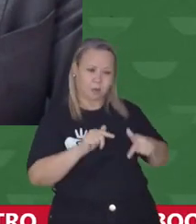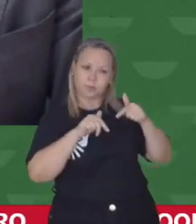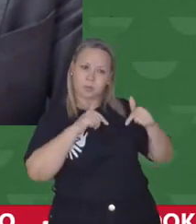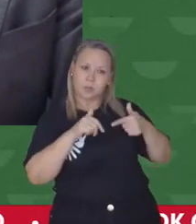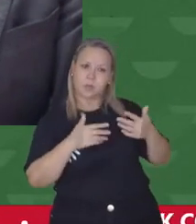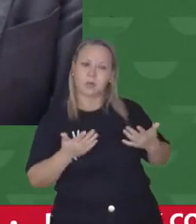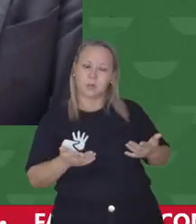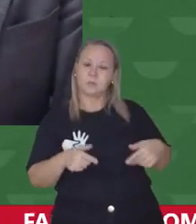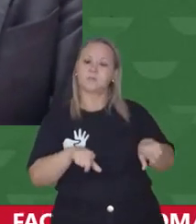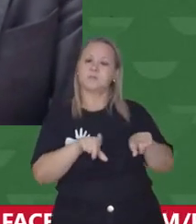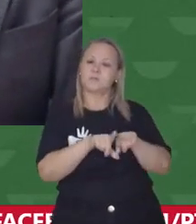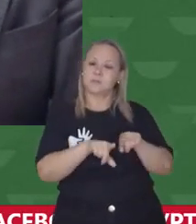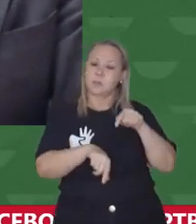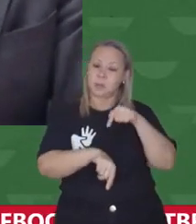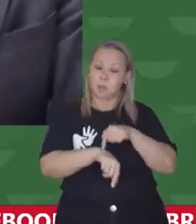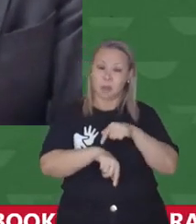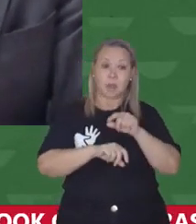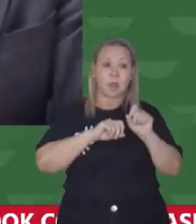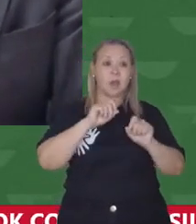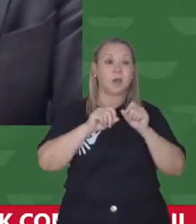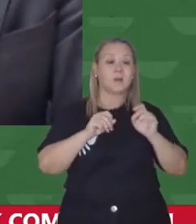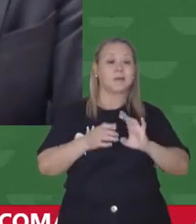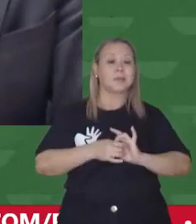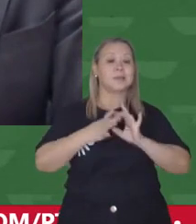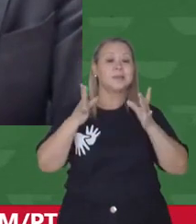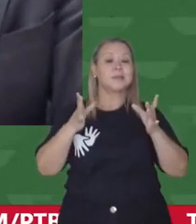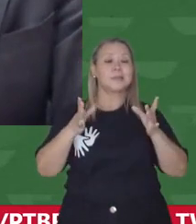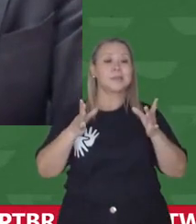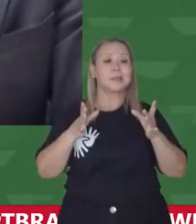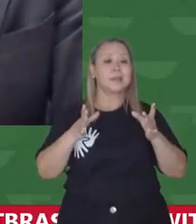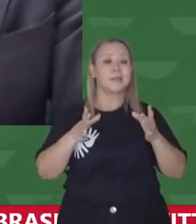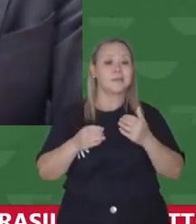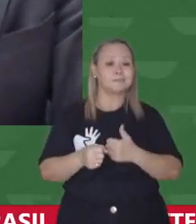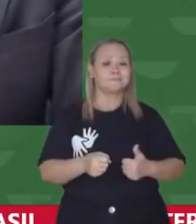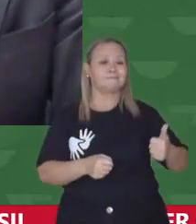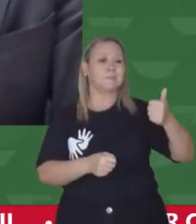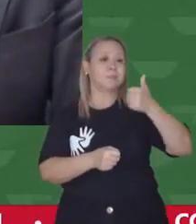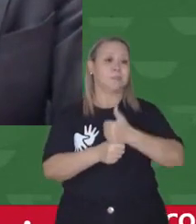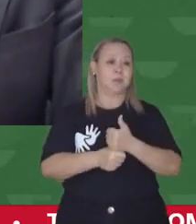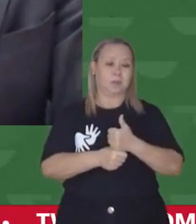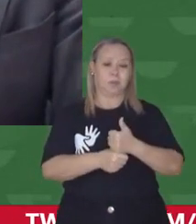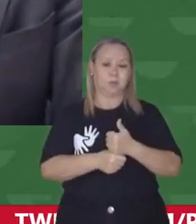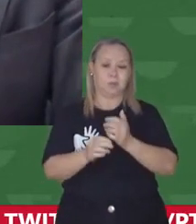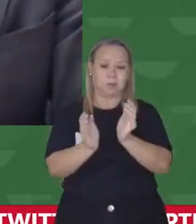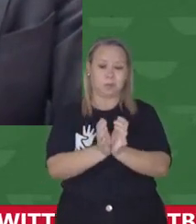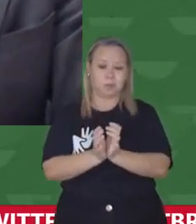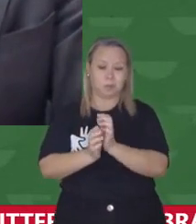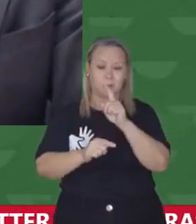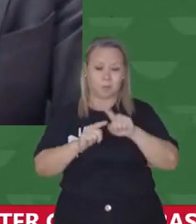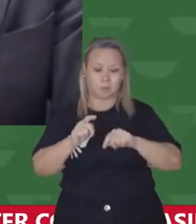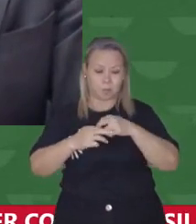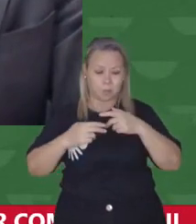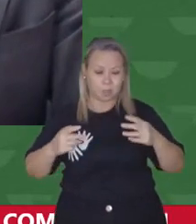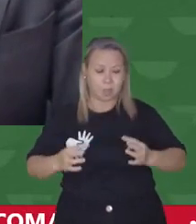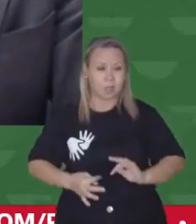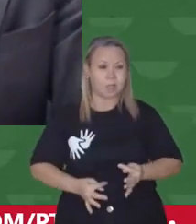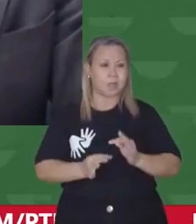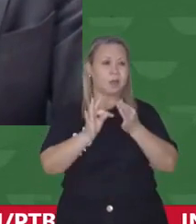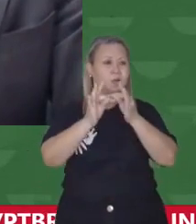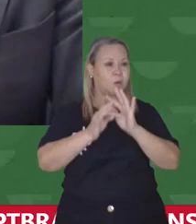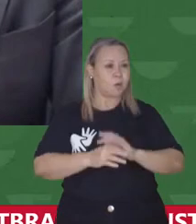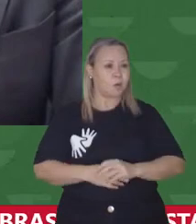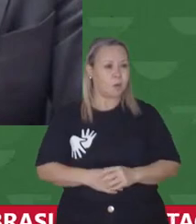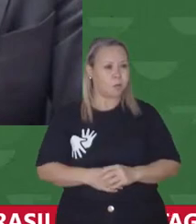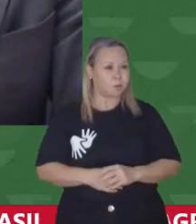mesmo tempo em que você se livra desses monopólios, desses oligopólios produtivos, tecnológicos, né,